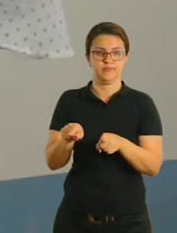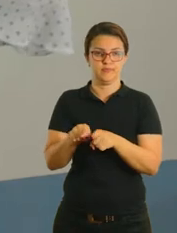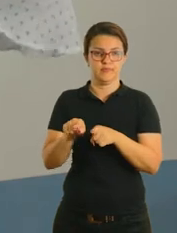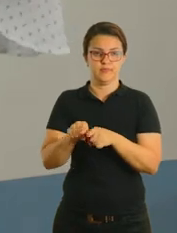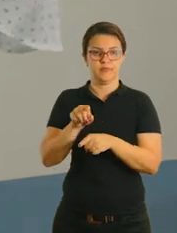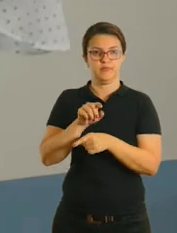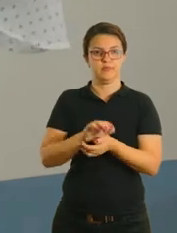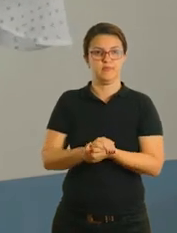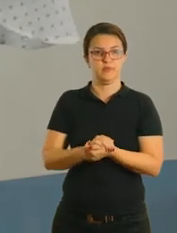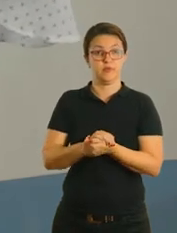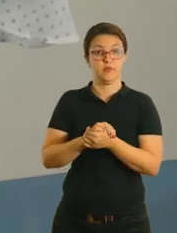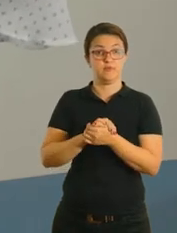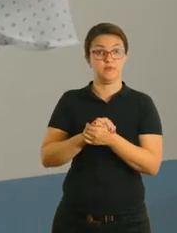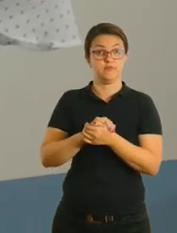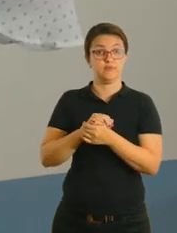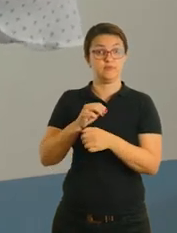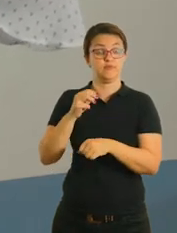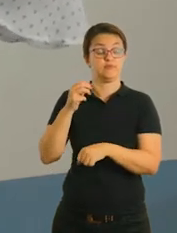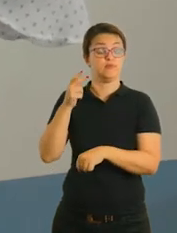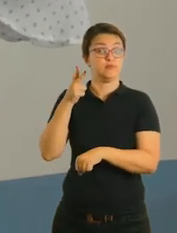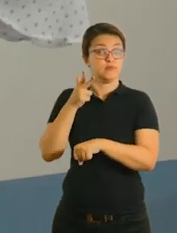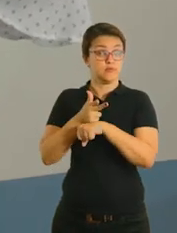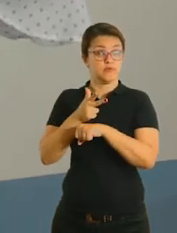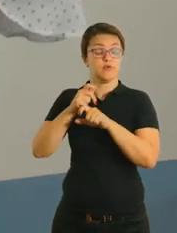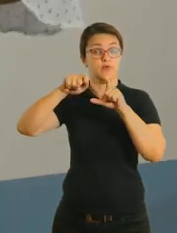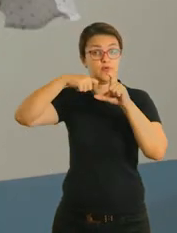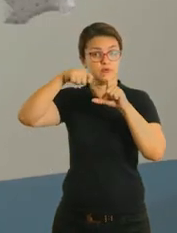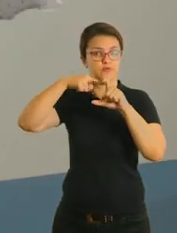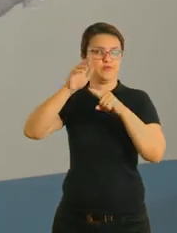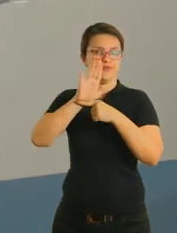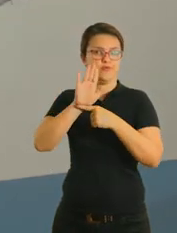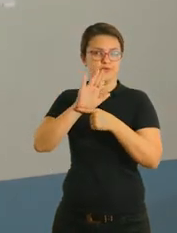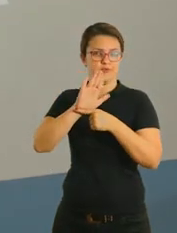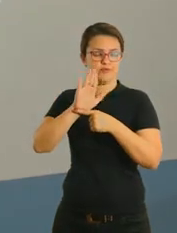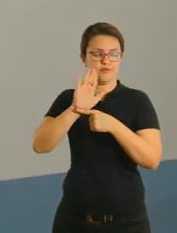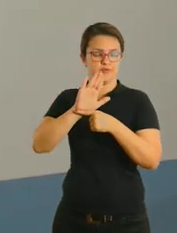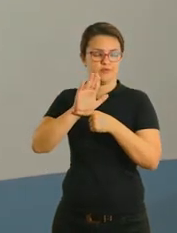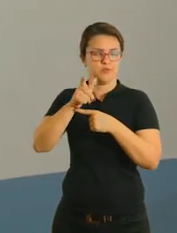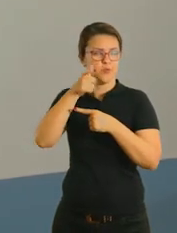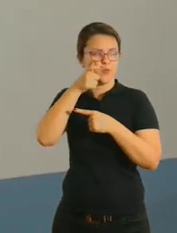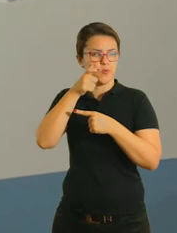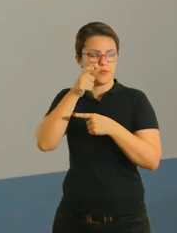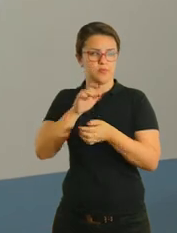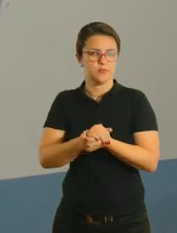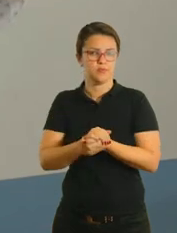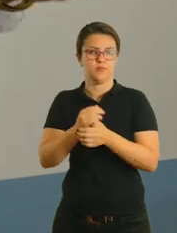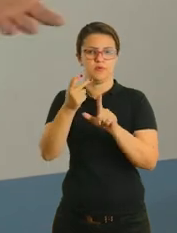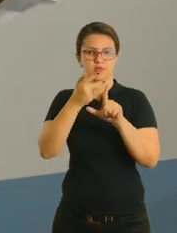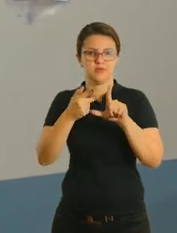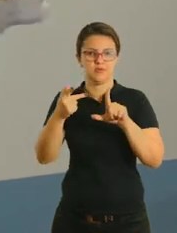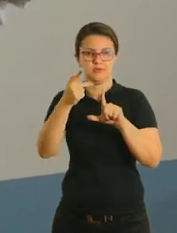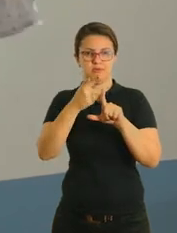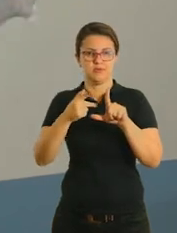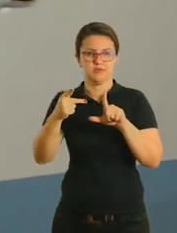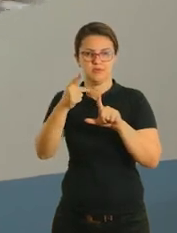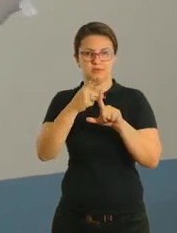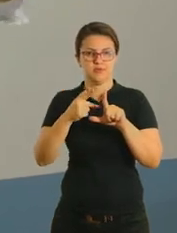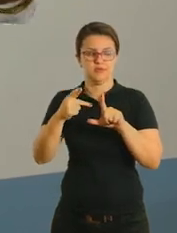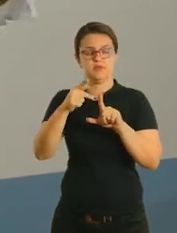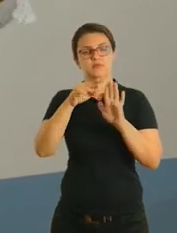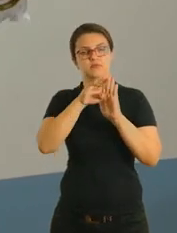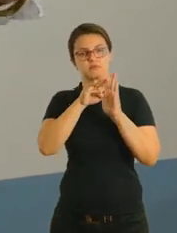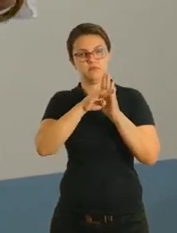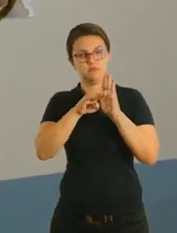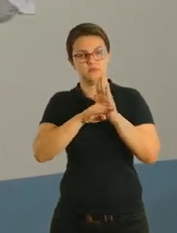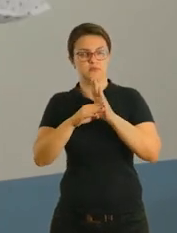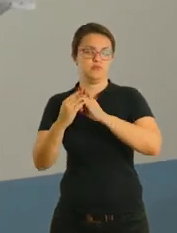vídeo e ainda falando sobre o bairro, a criança pode desenhar ou então você faz com ela uma lista das coisas que